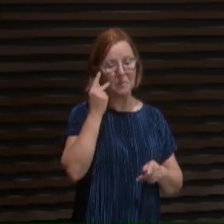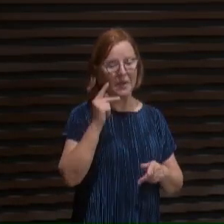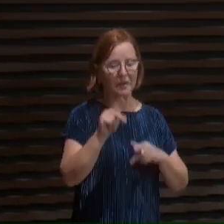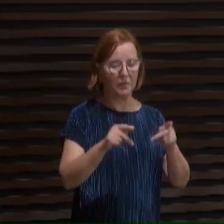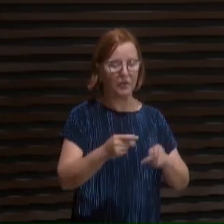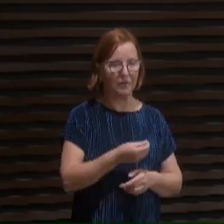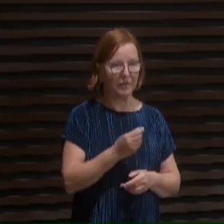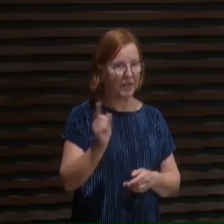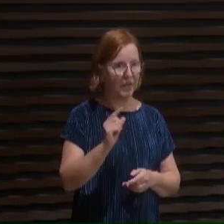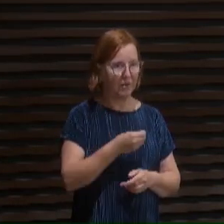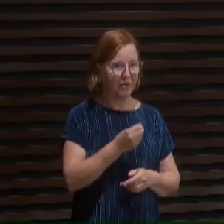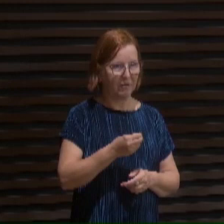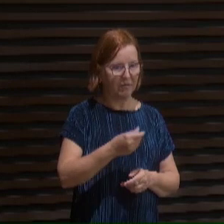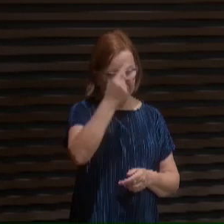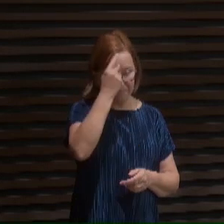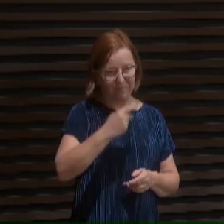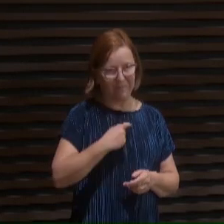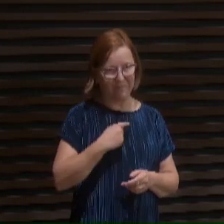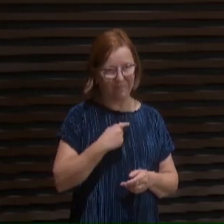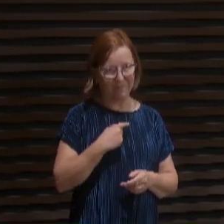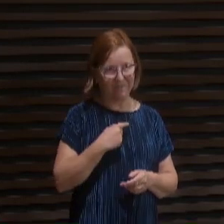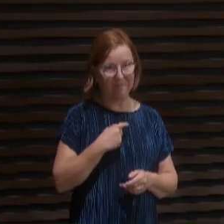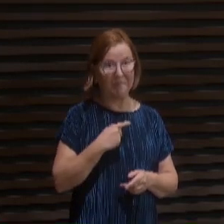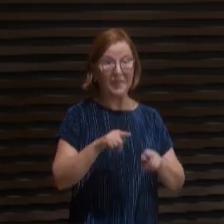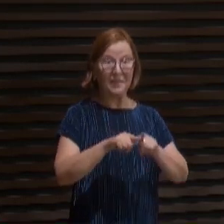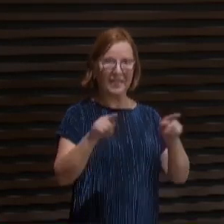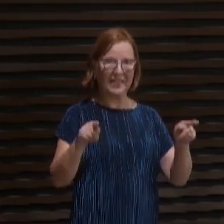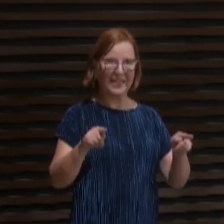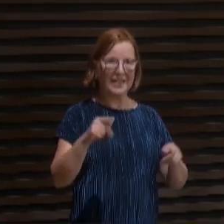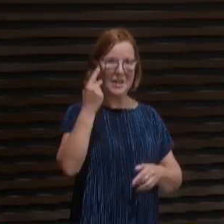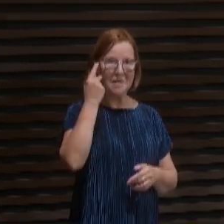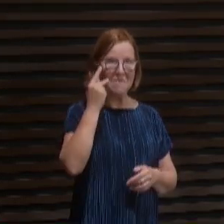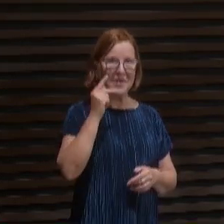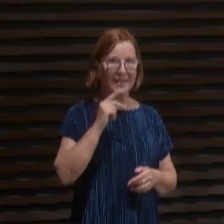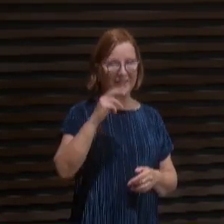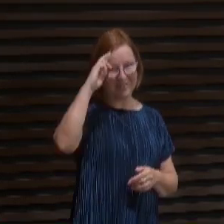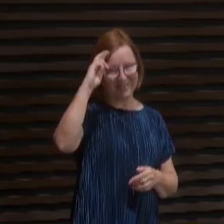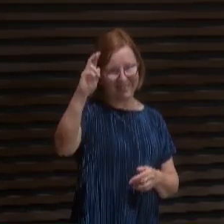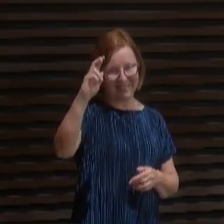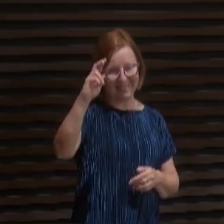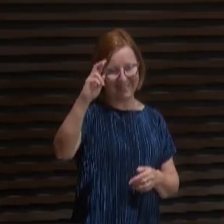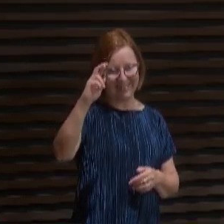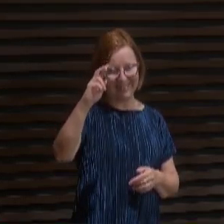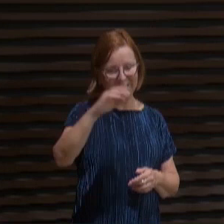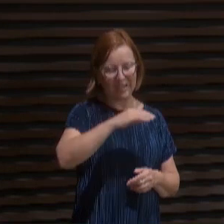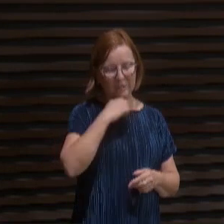vivem não vivam mais para si mesmos, mas para aquele que por eles